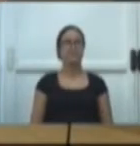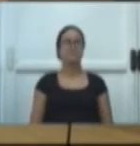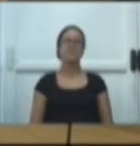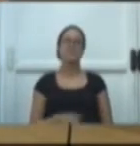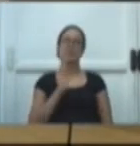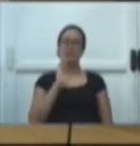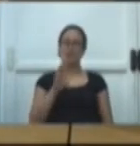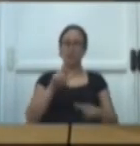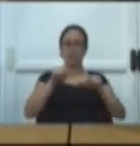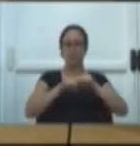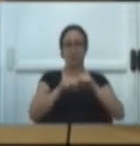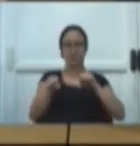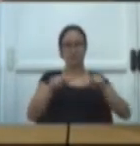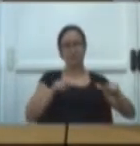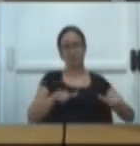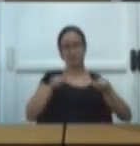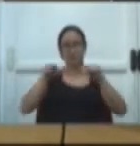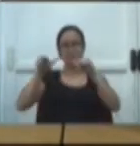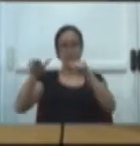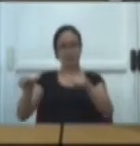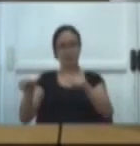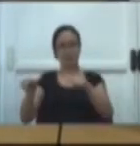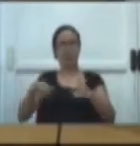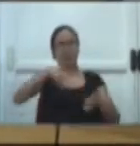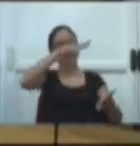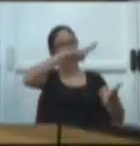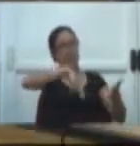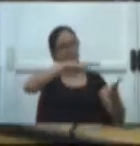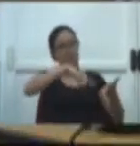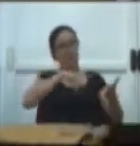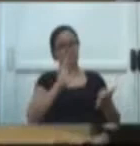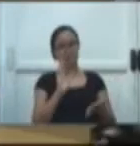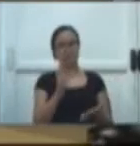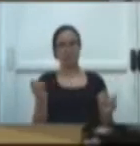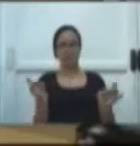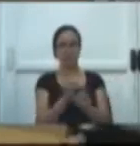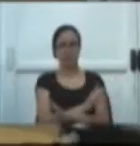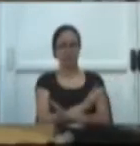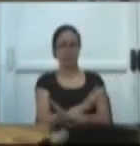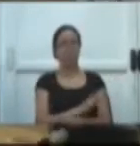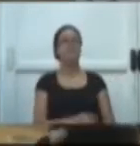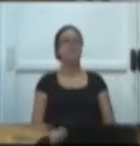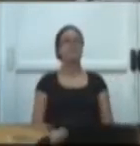Feita a entrega da placa e a leitura do currículo.